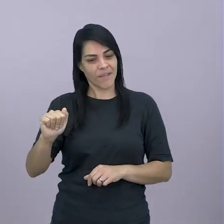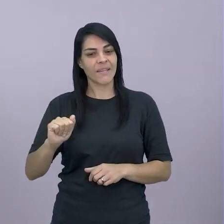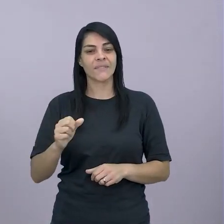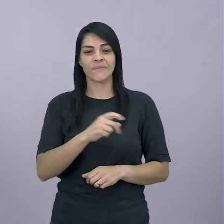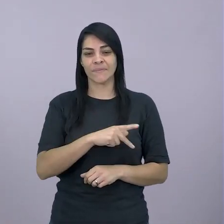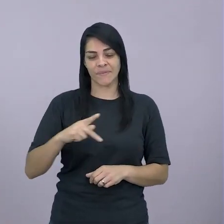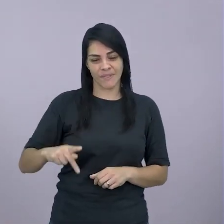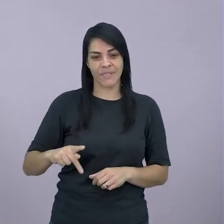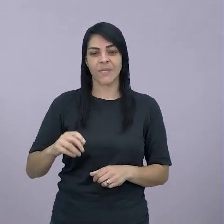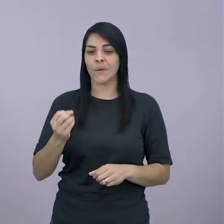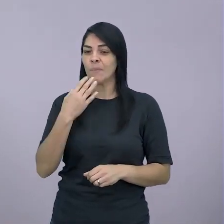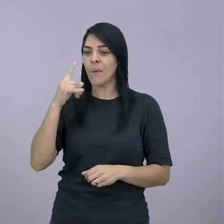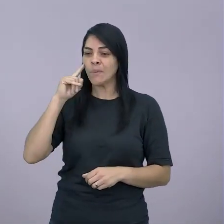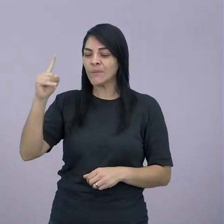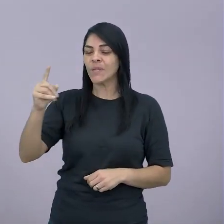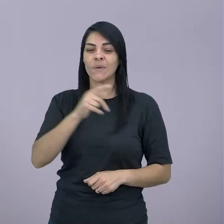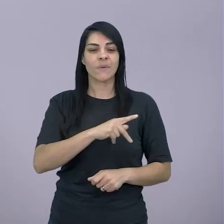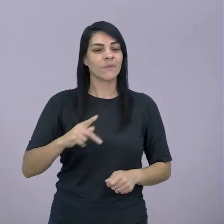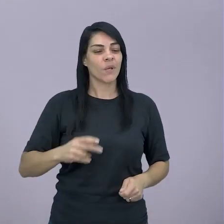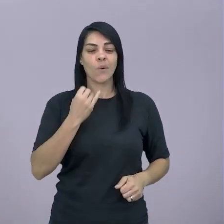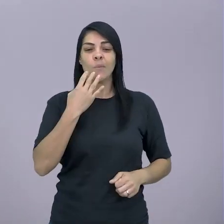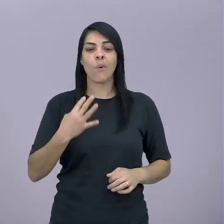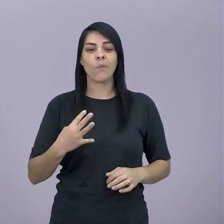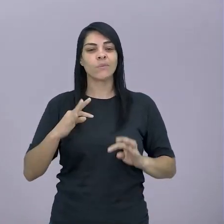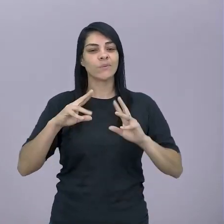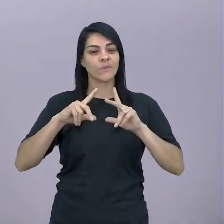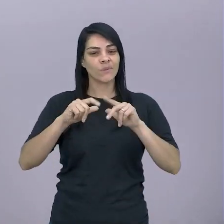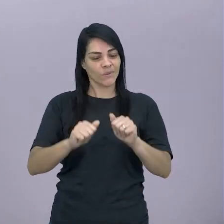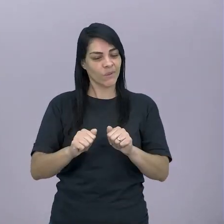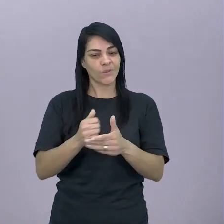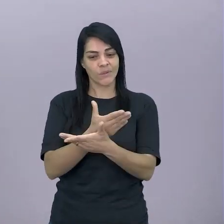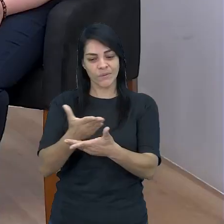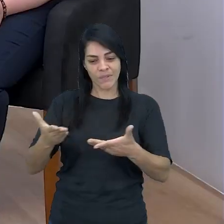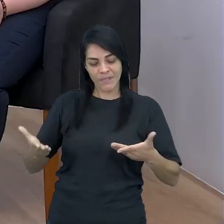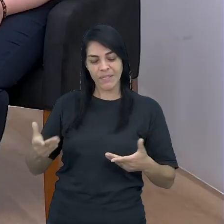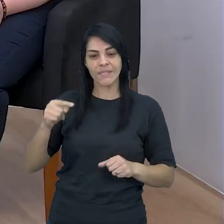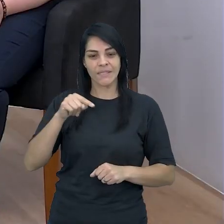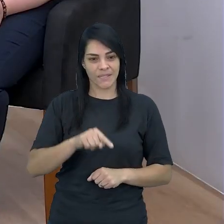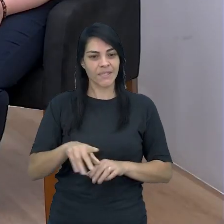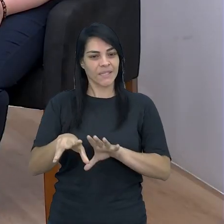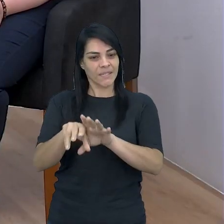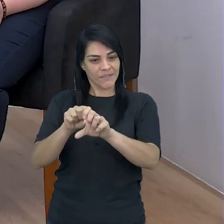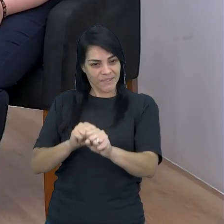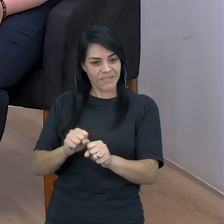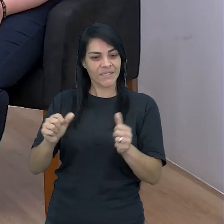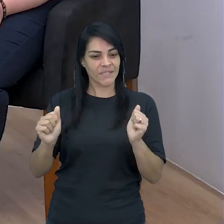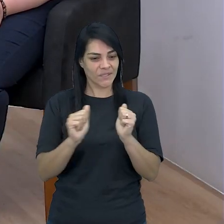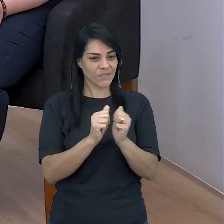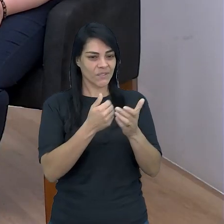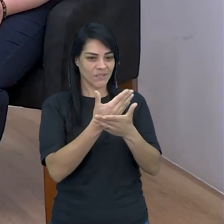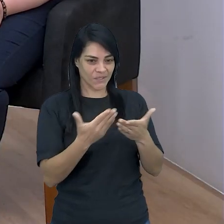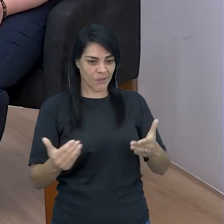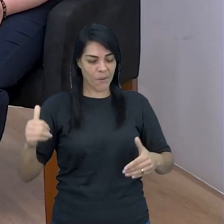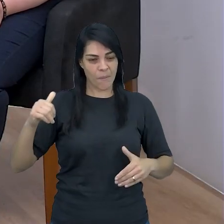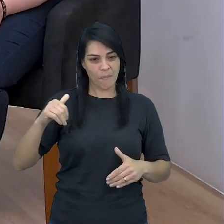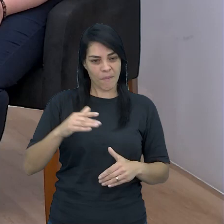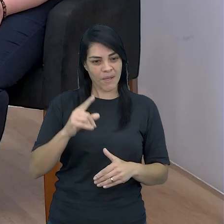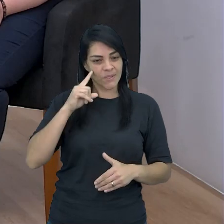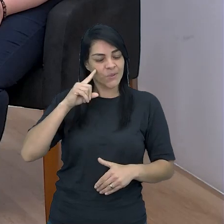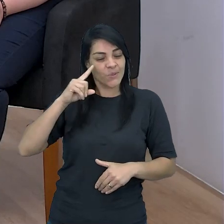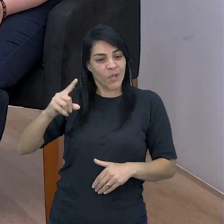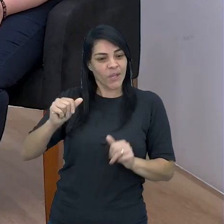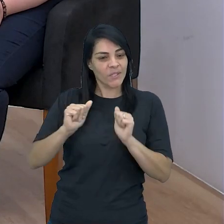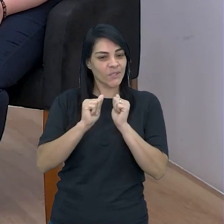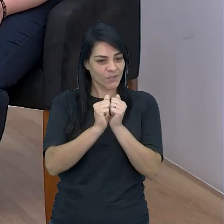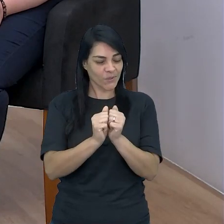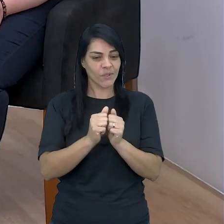Bom dia, professora. Bom dia a todos e todas que estão aqui na nossa formação, mais um dia.